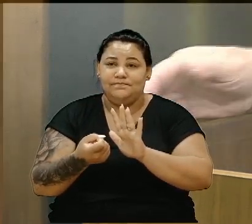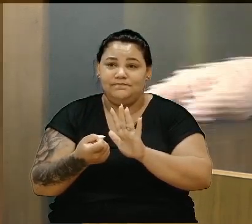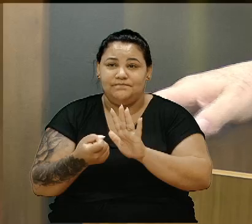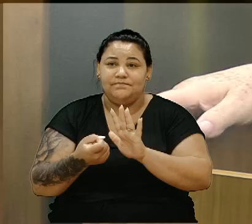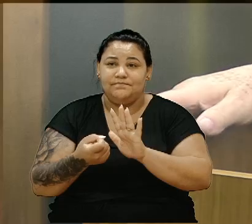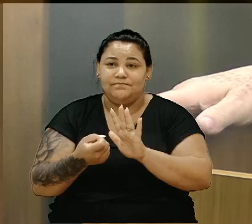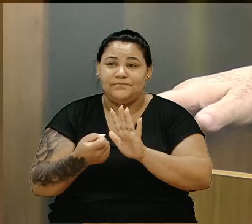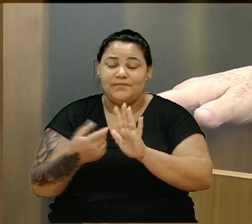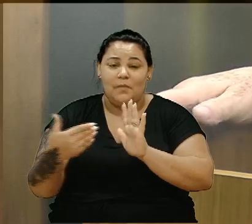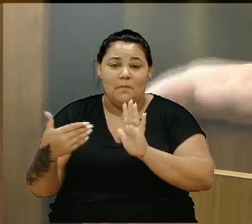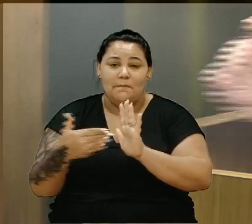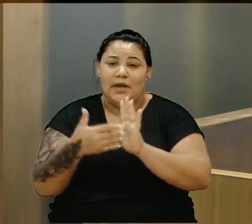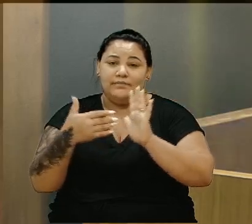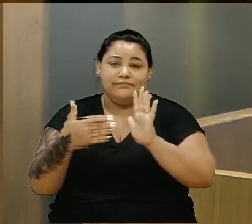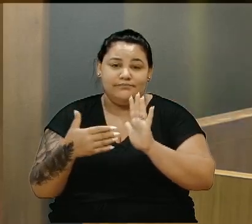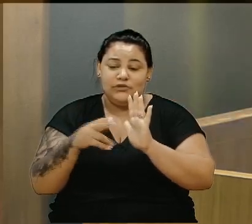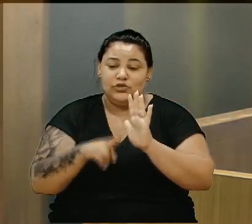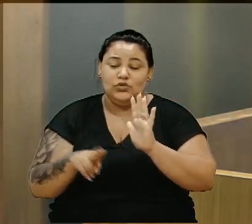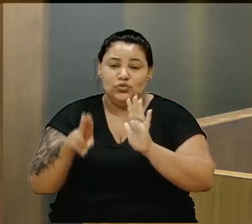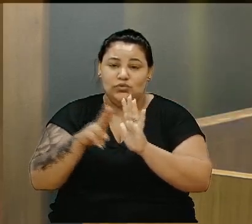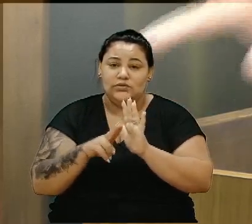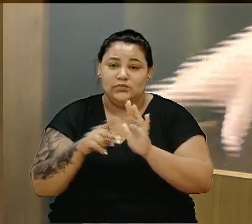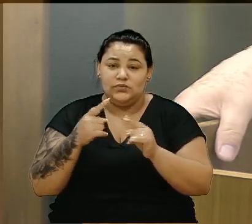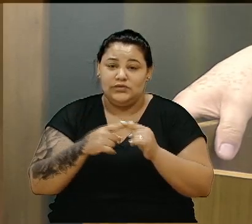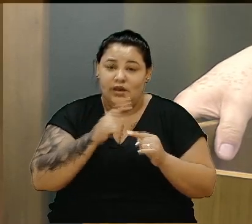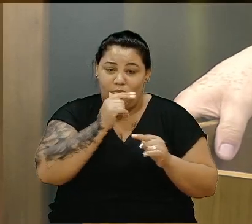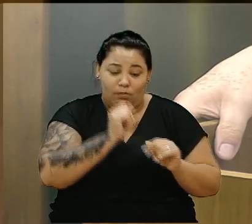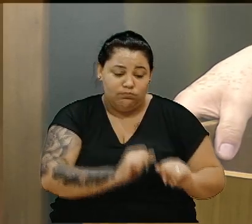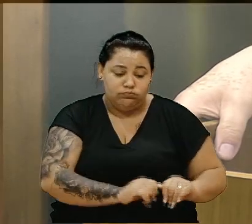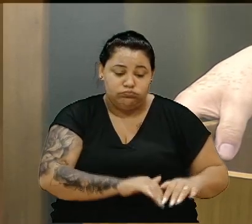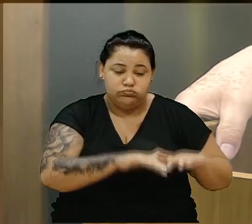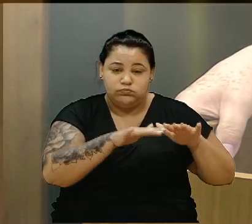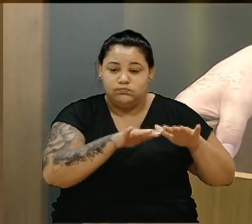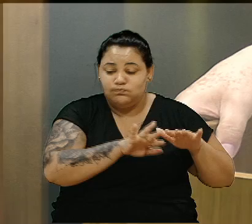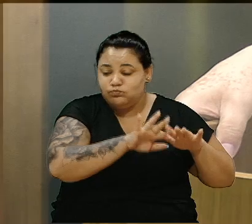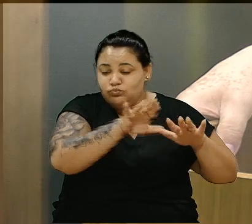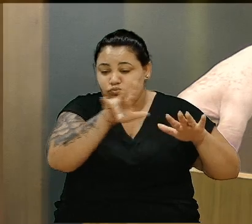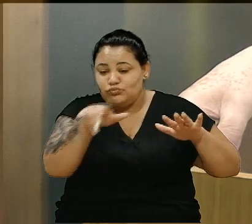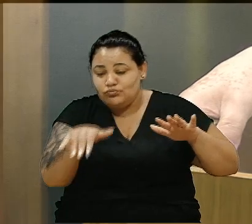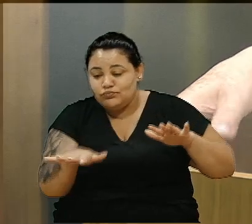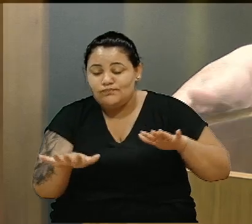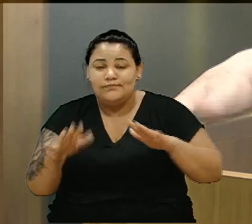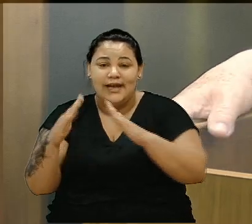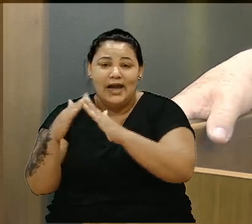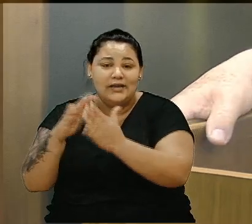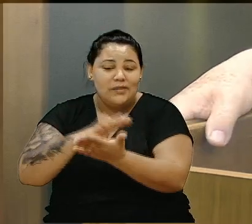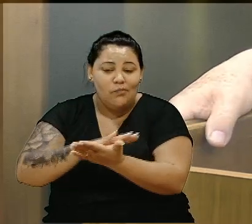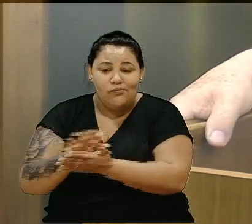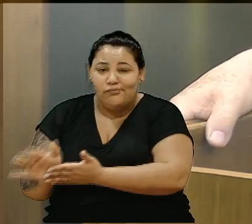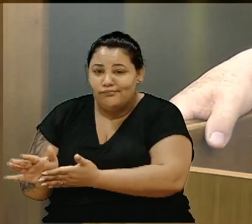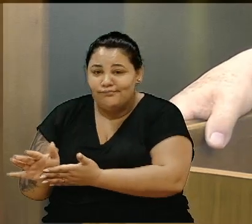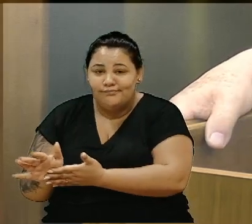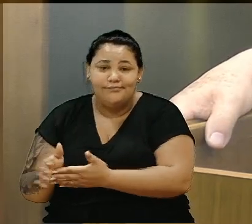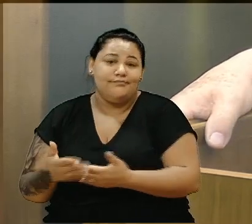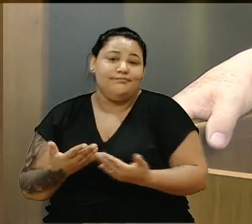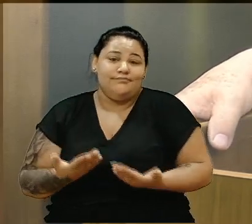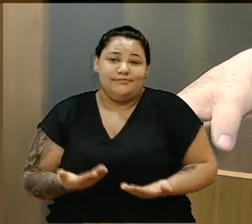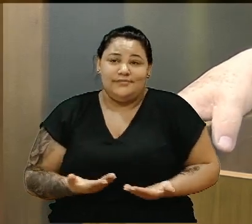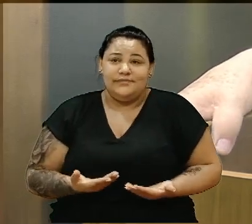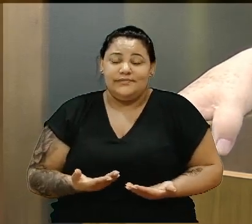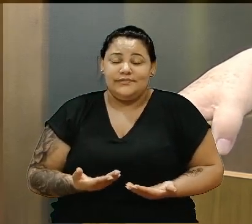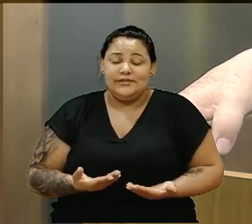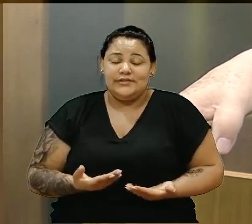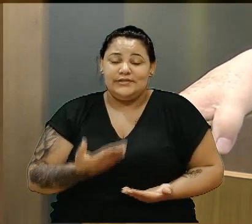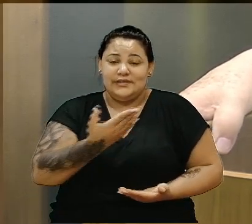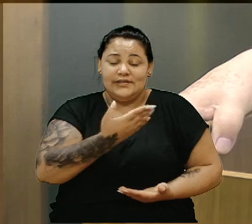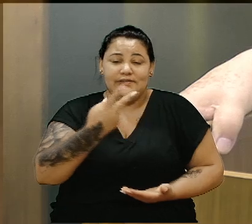do valão. O valão sobe, atinge essas pessoas. E menos mal, meu caro presidente,